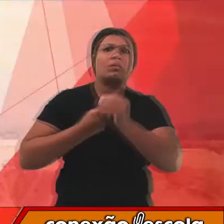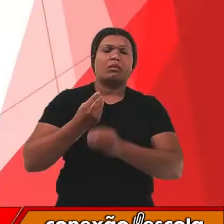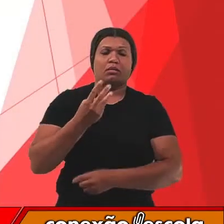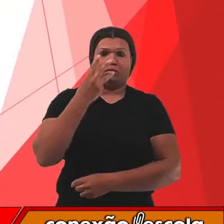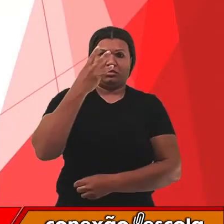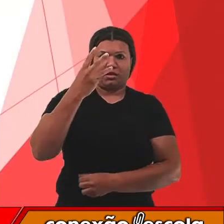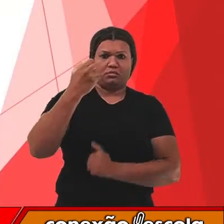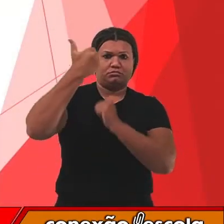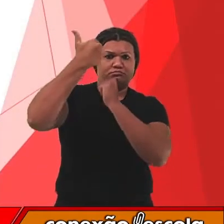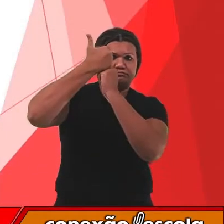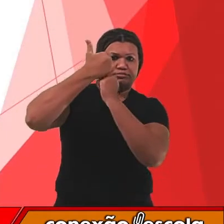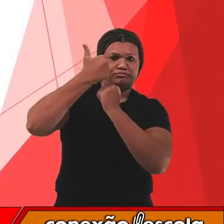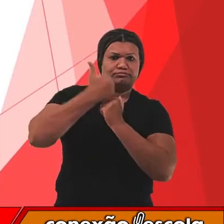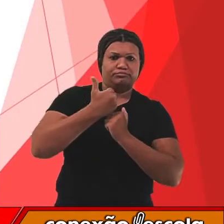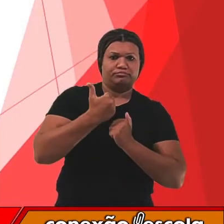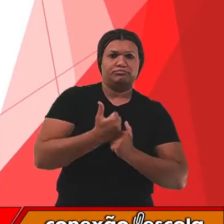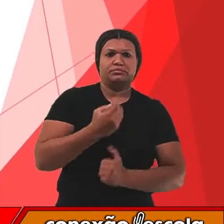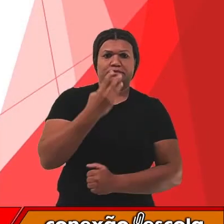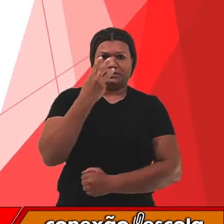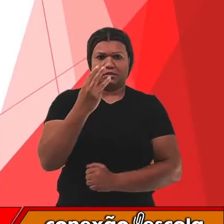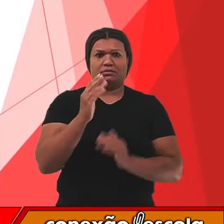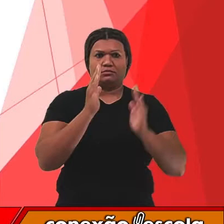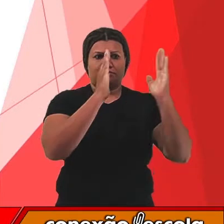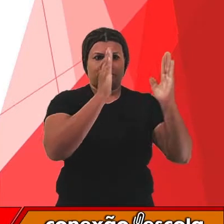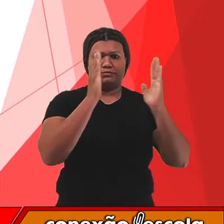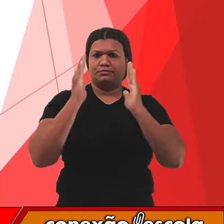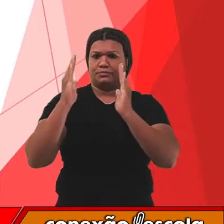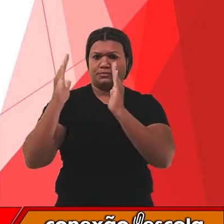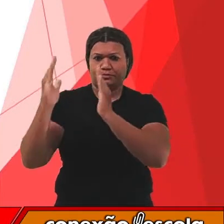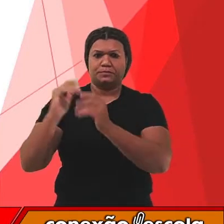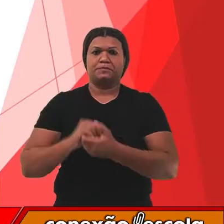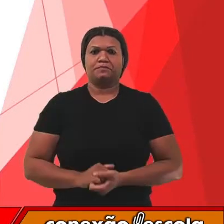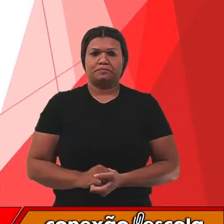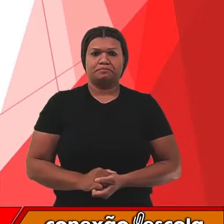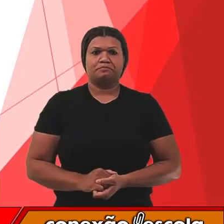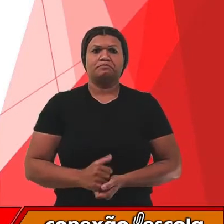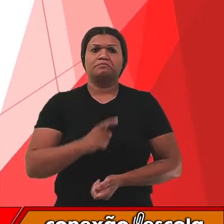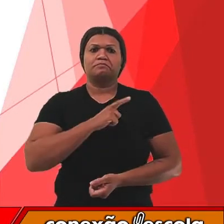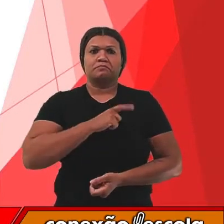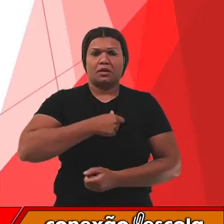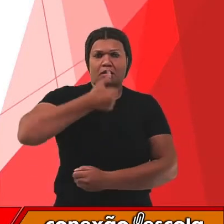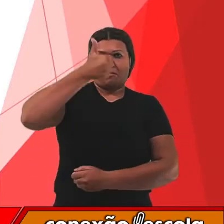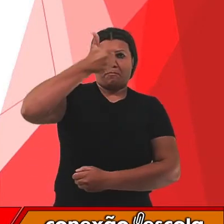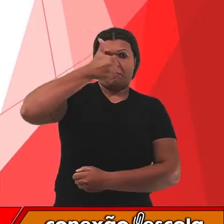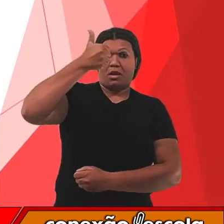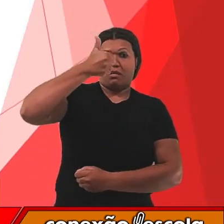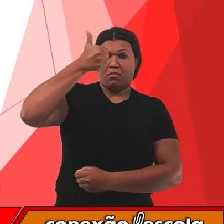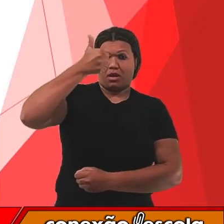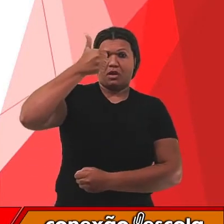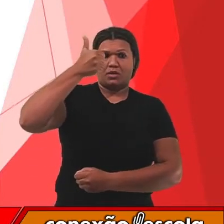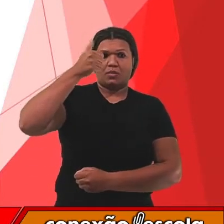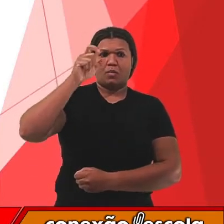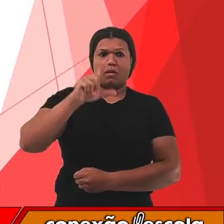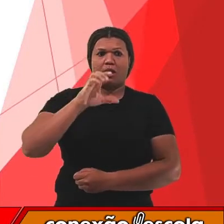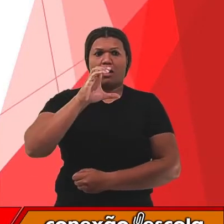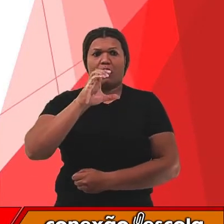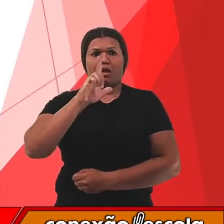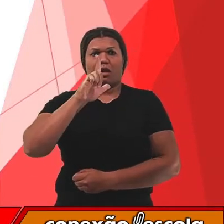3 ordens ou 3 estados. Nós temos, no primeiro estado, o